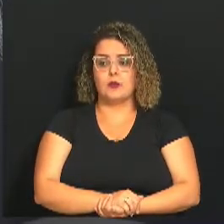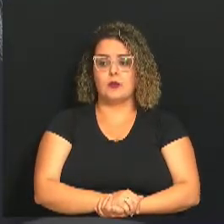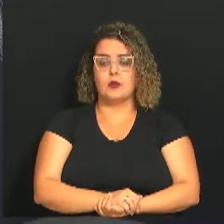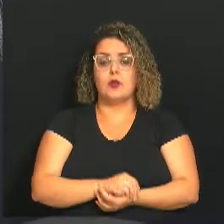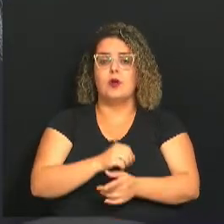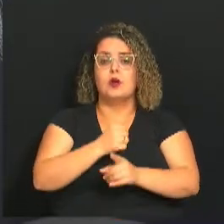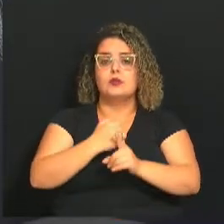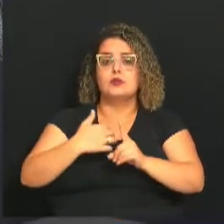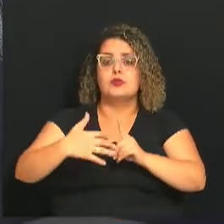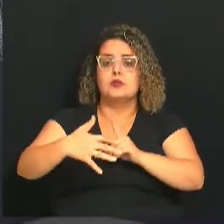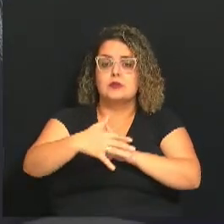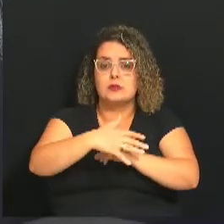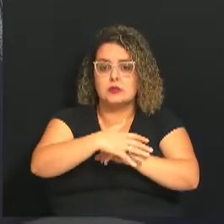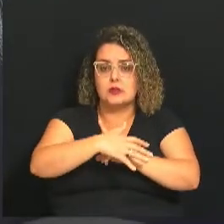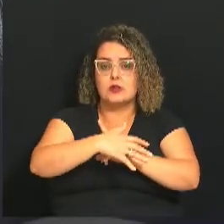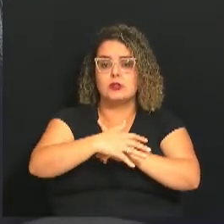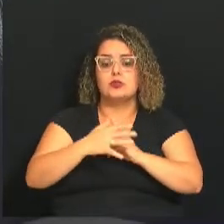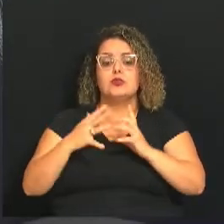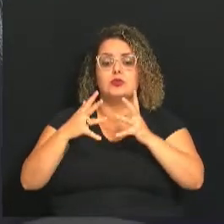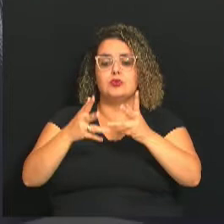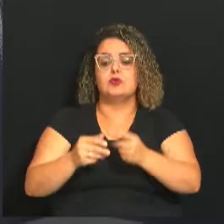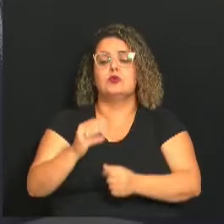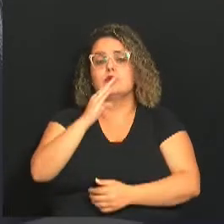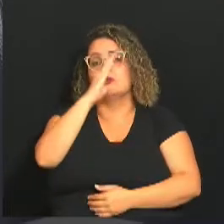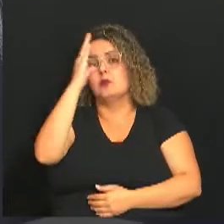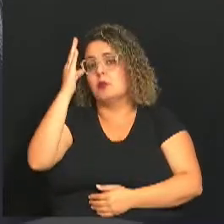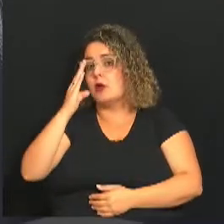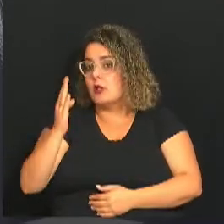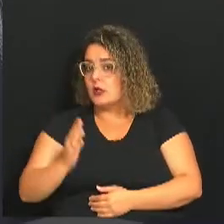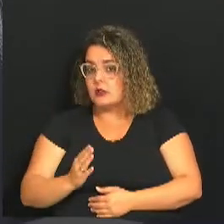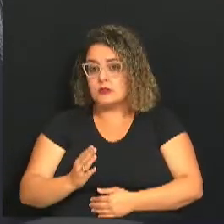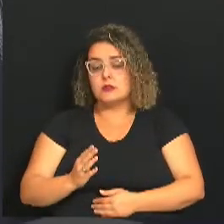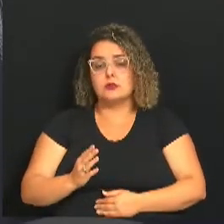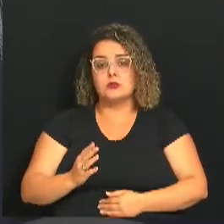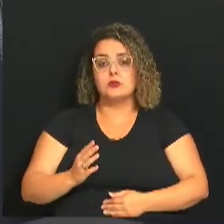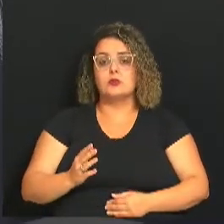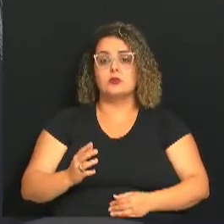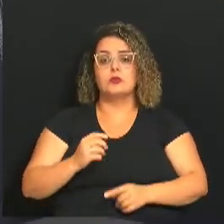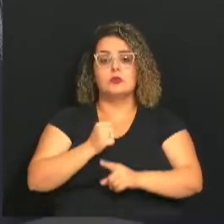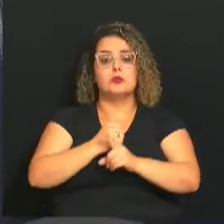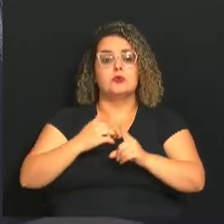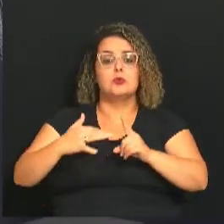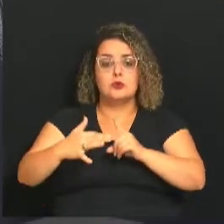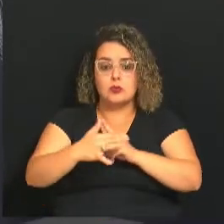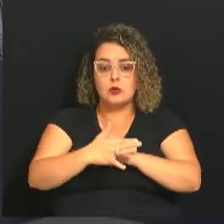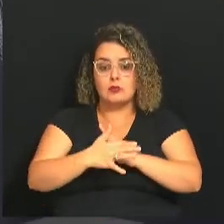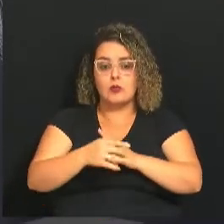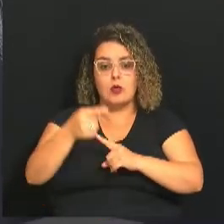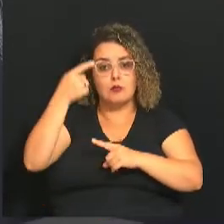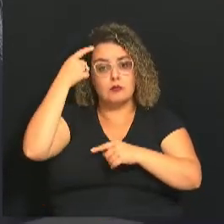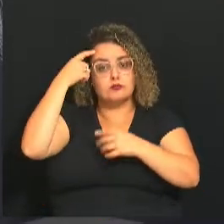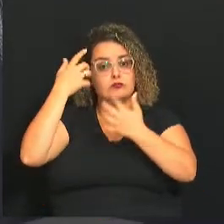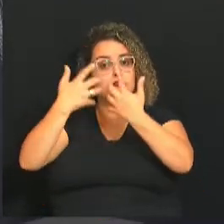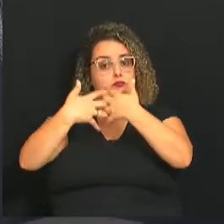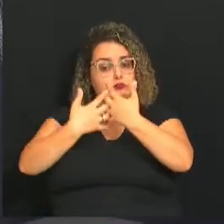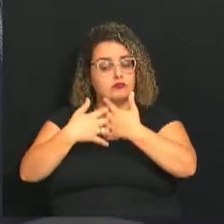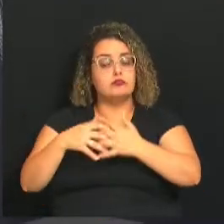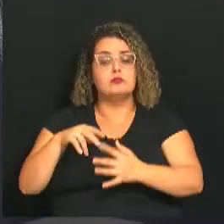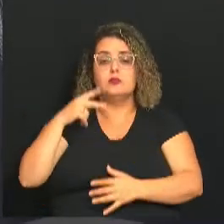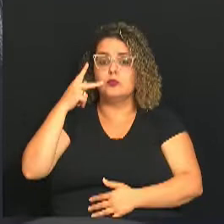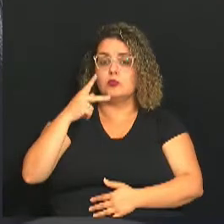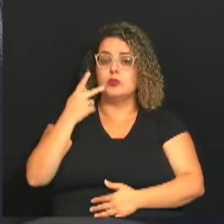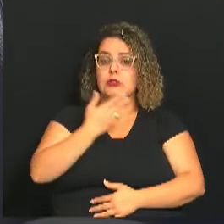Estado brasileiro, enfim, né, o conjunto da sociedade tem sido chamado a pensar também políticas